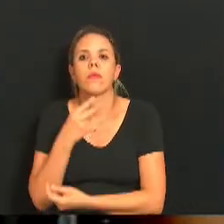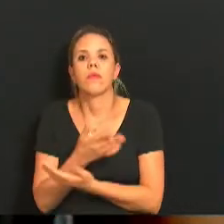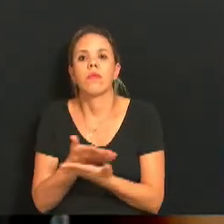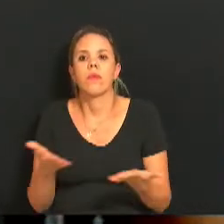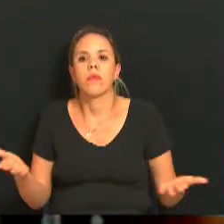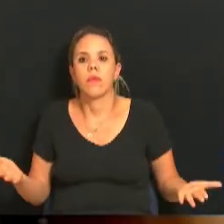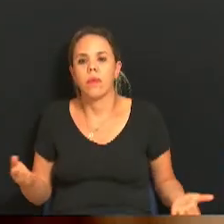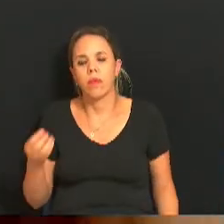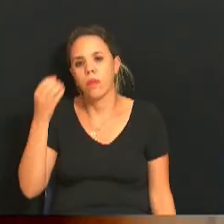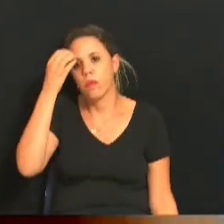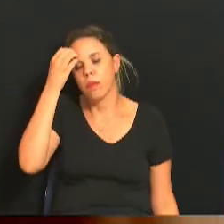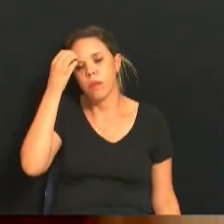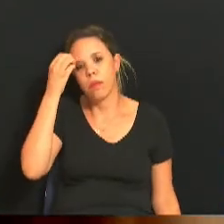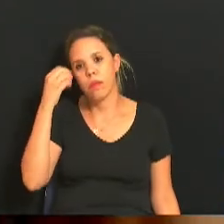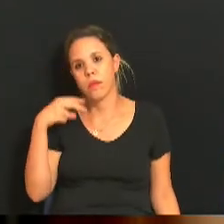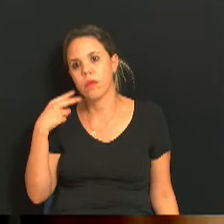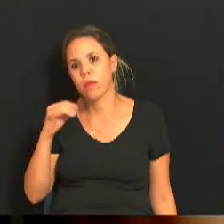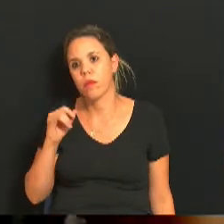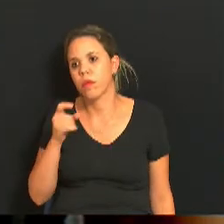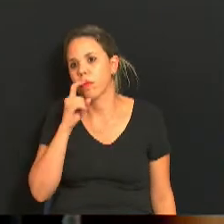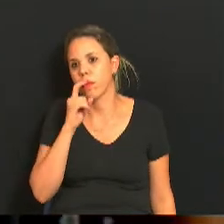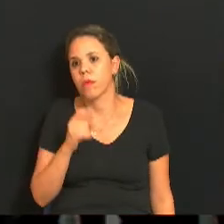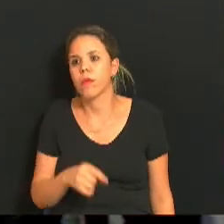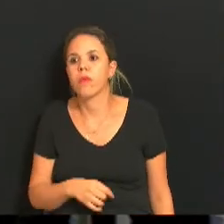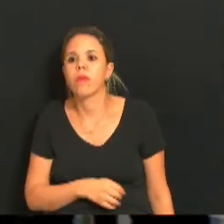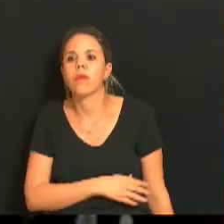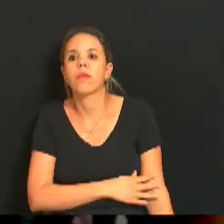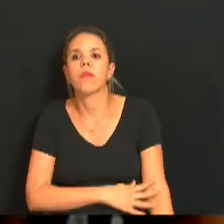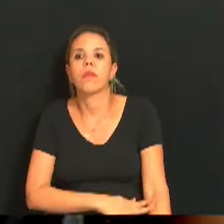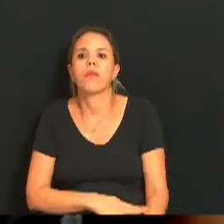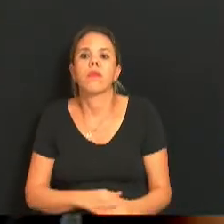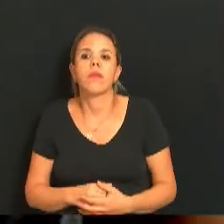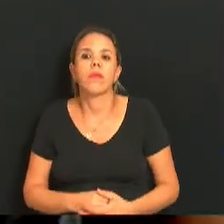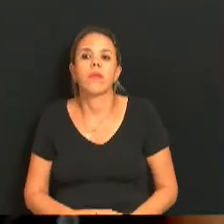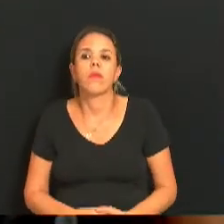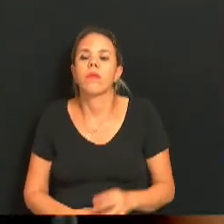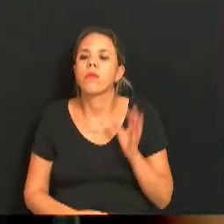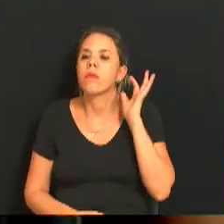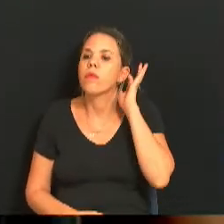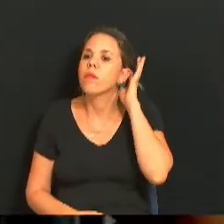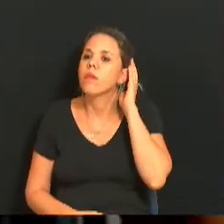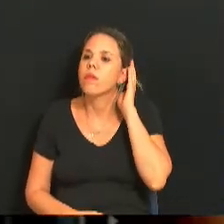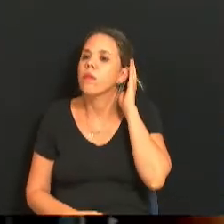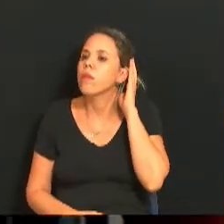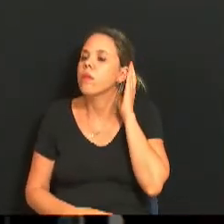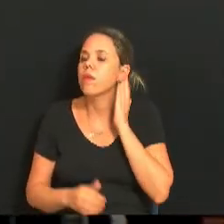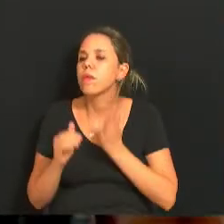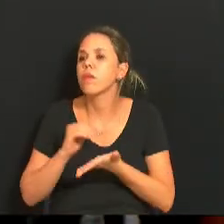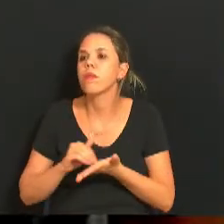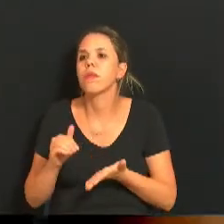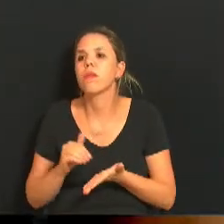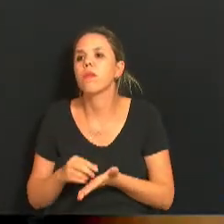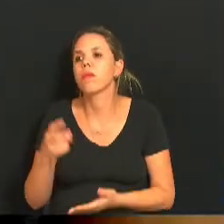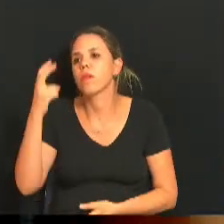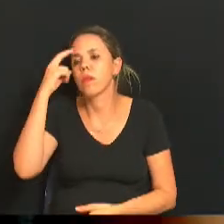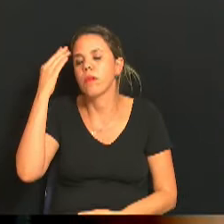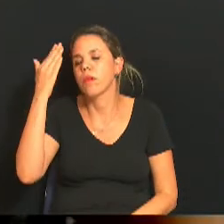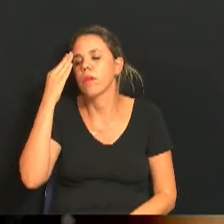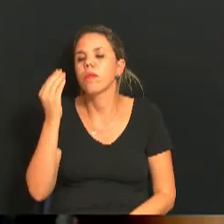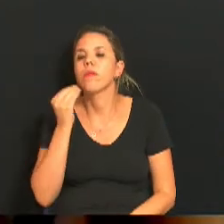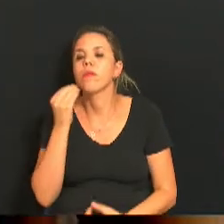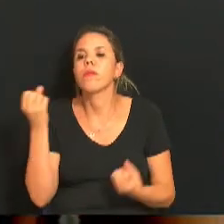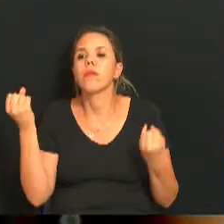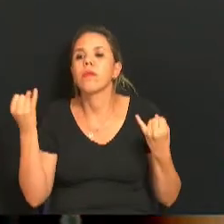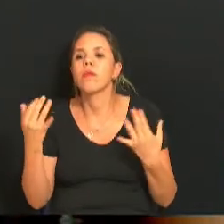na esposa do vereador Jorge Nader antes né Secretaria de Cultura obrigado pela oportunidade da gente